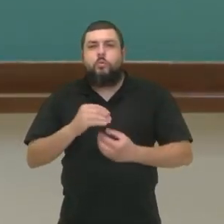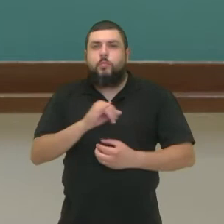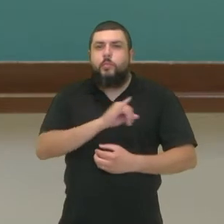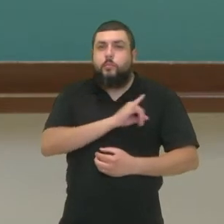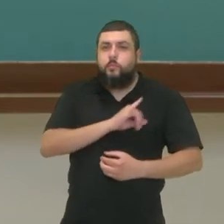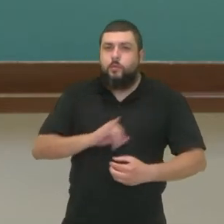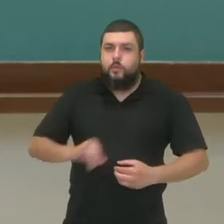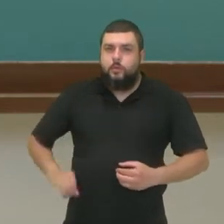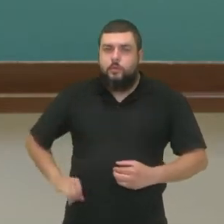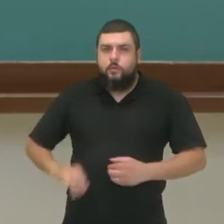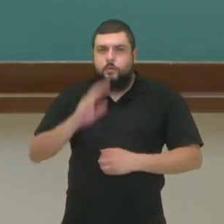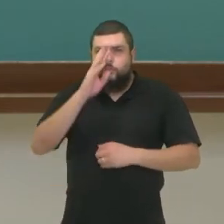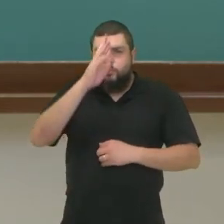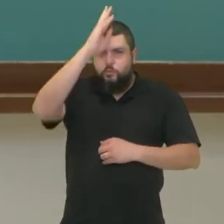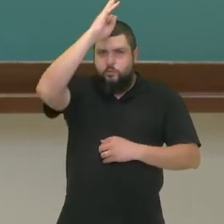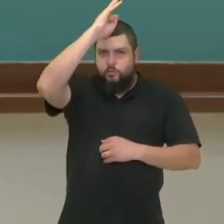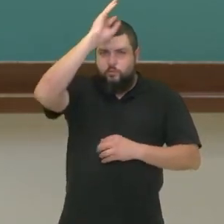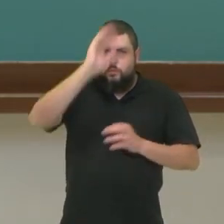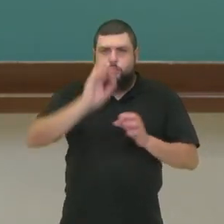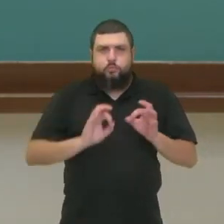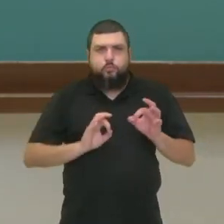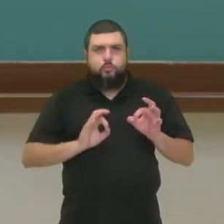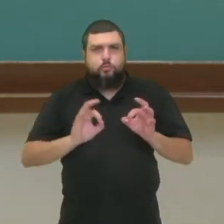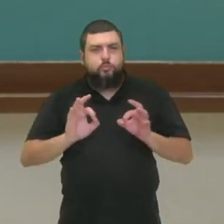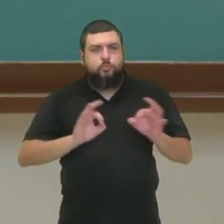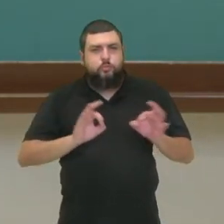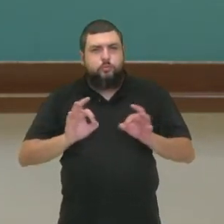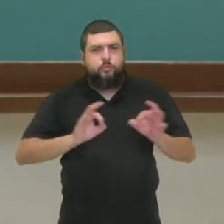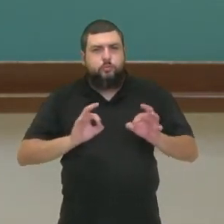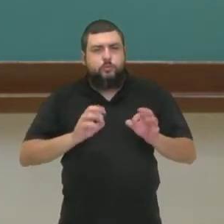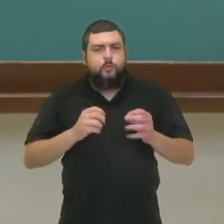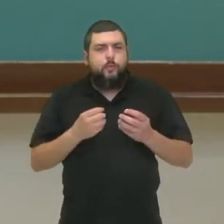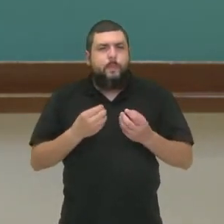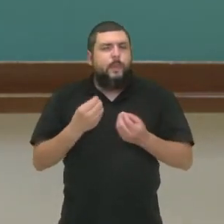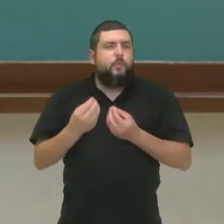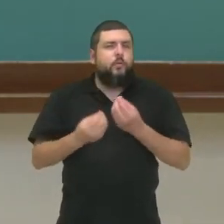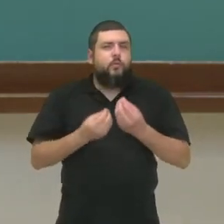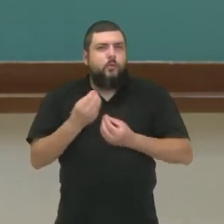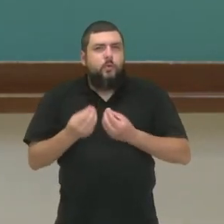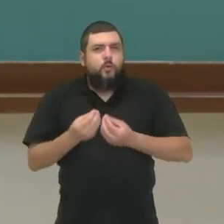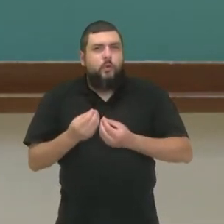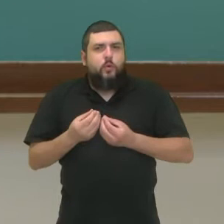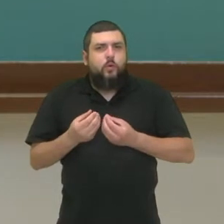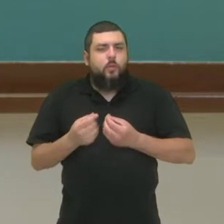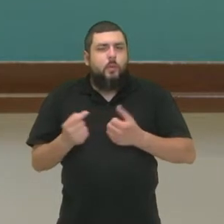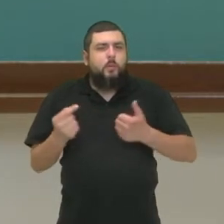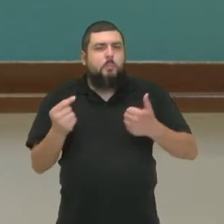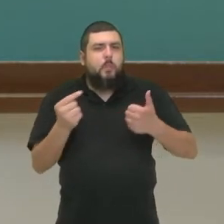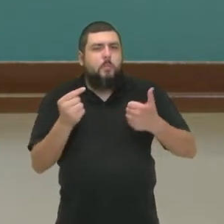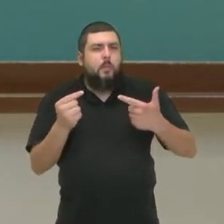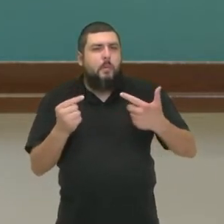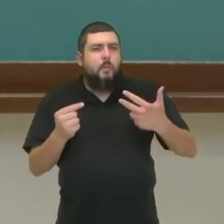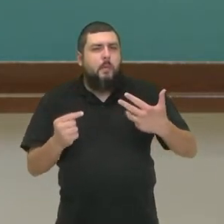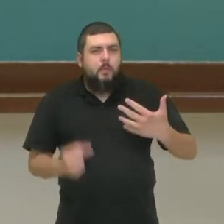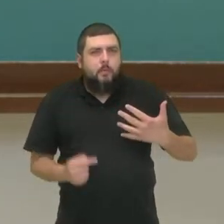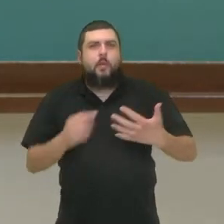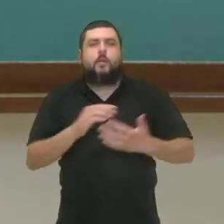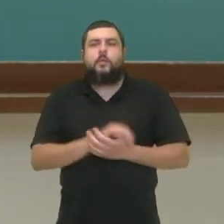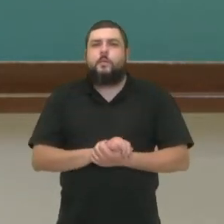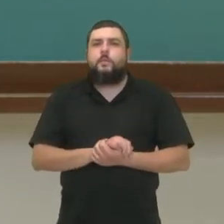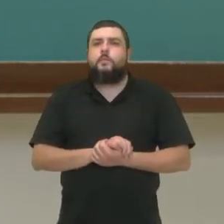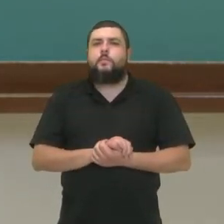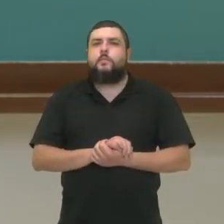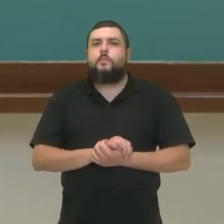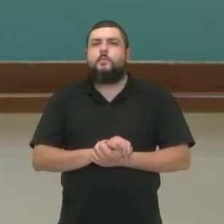se organiza o Império, como que se sustenta, as bases de sustentação de um Império. E, meus